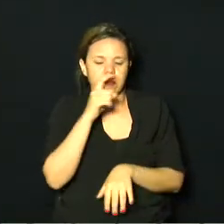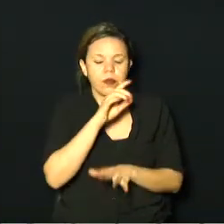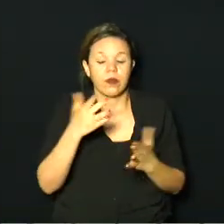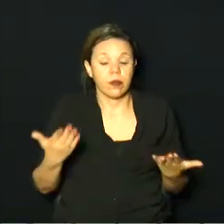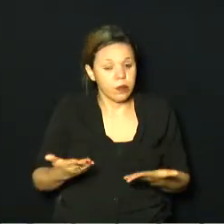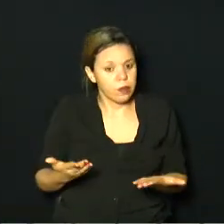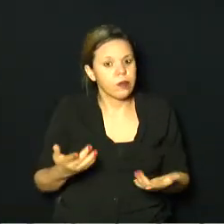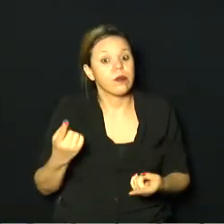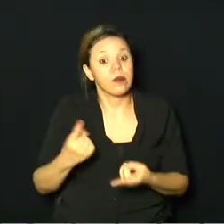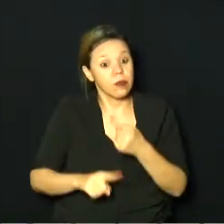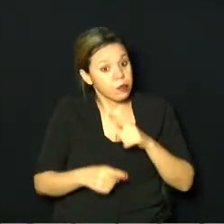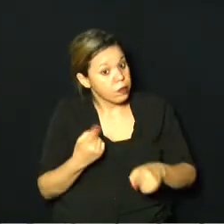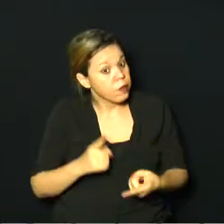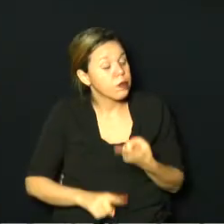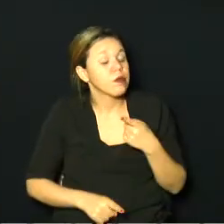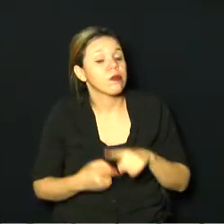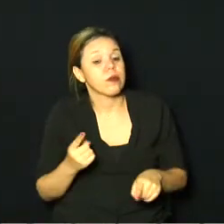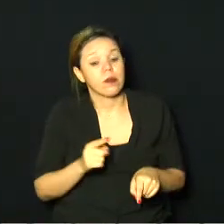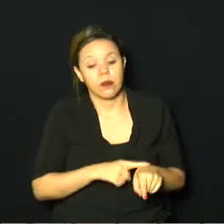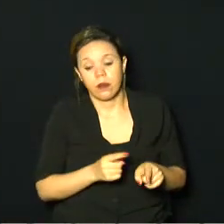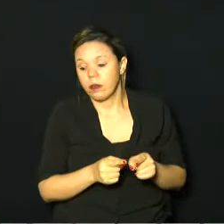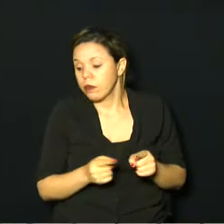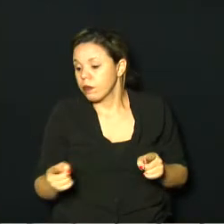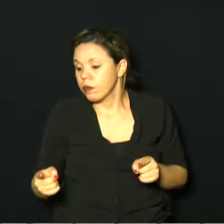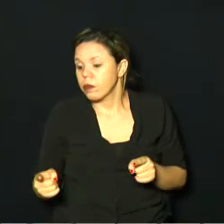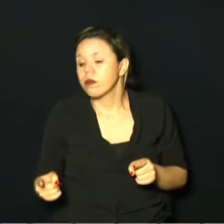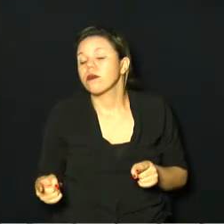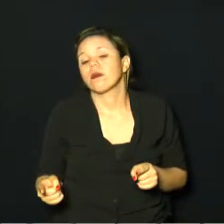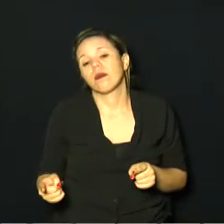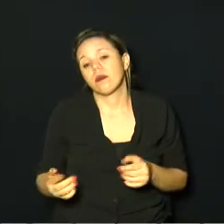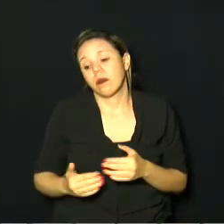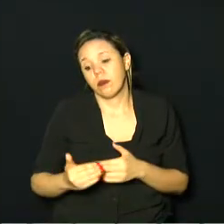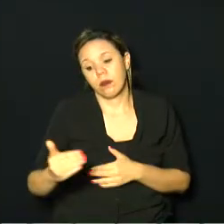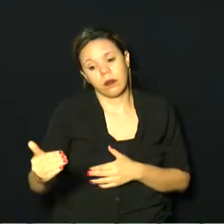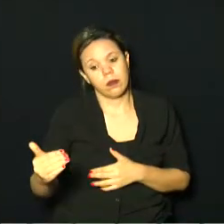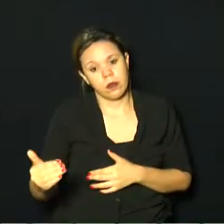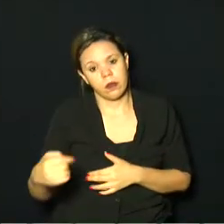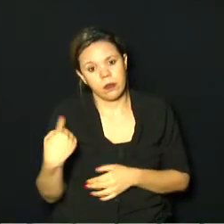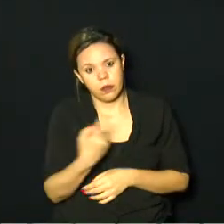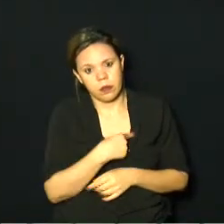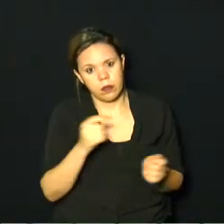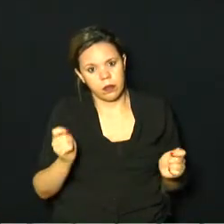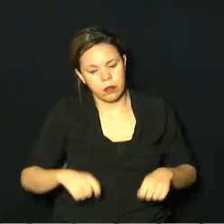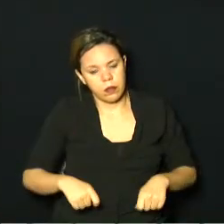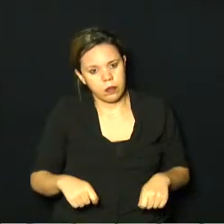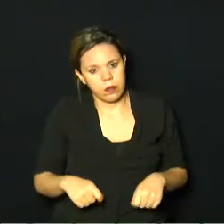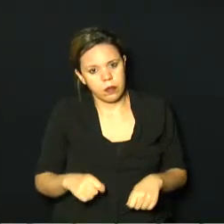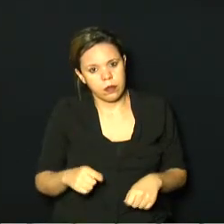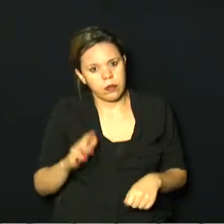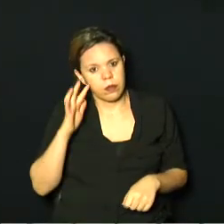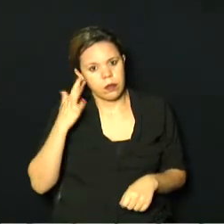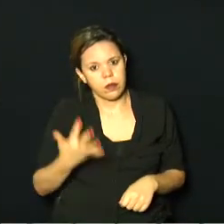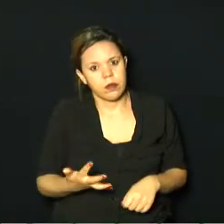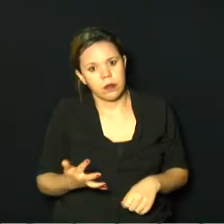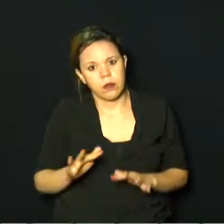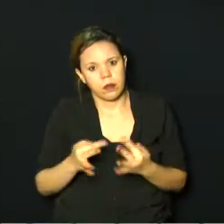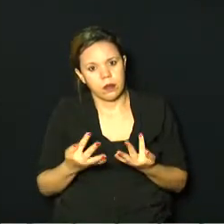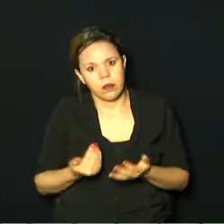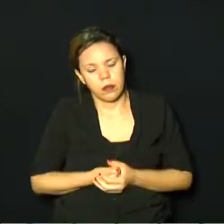seja acordado um prazo maior para que a gente possa buscar uma solução para essa